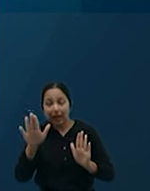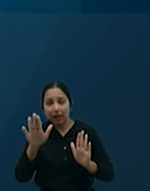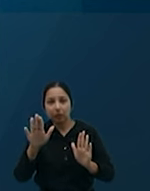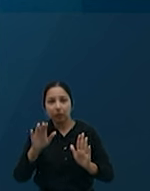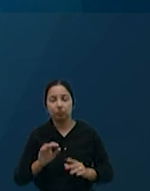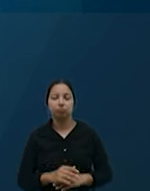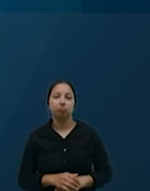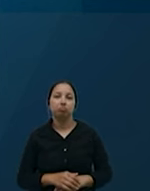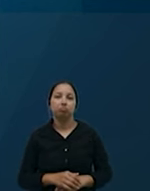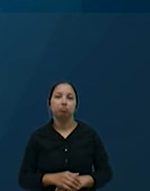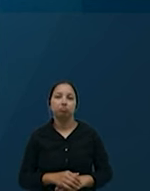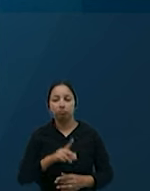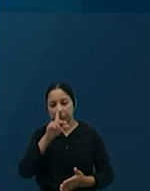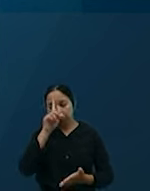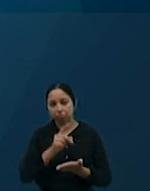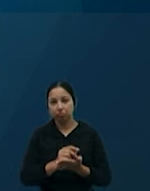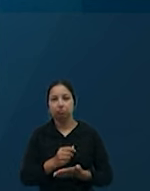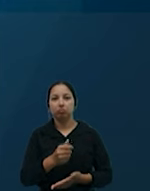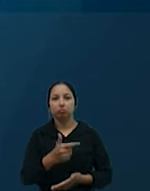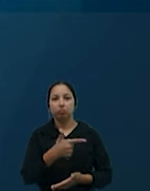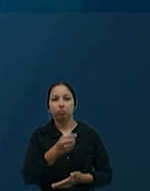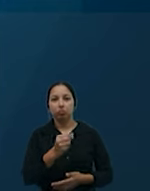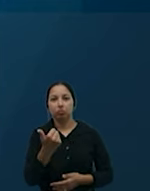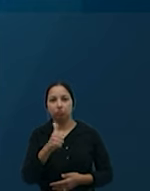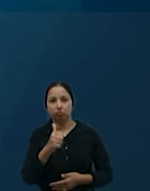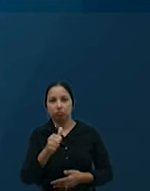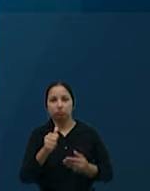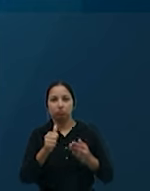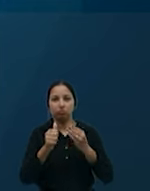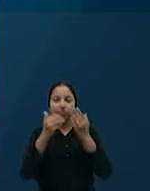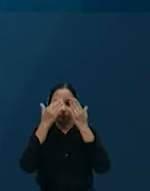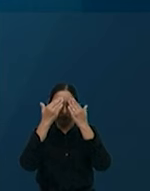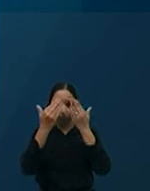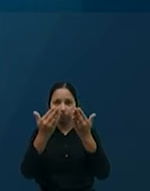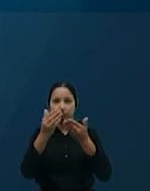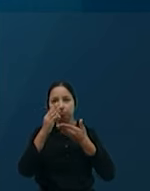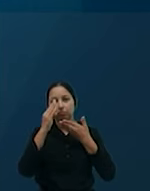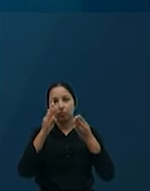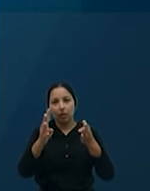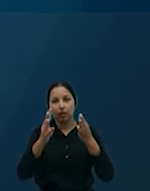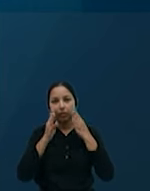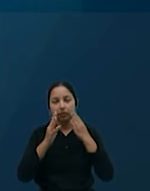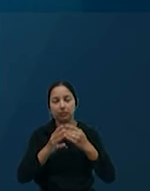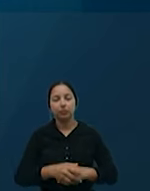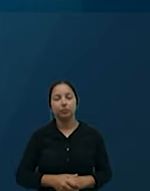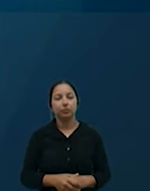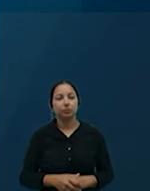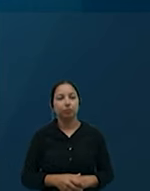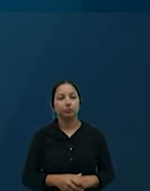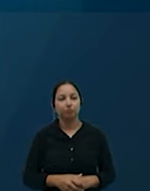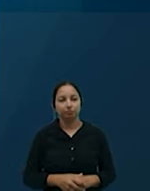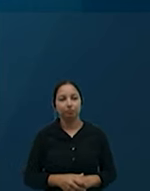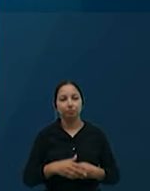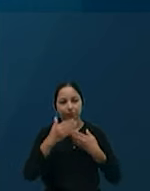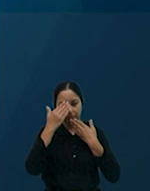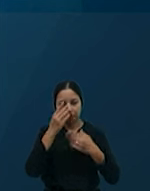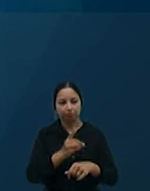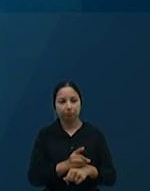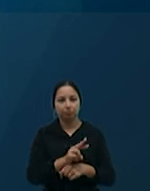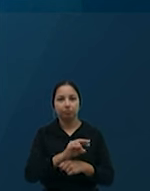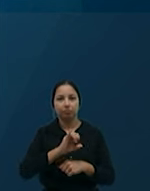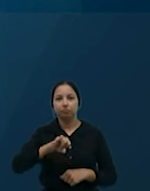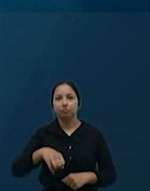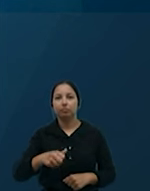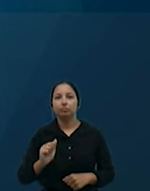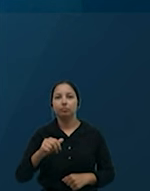de 2011. Muito obrigado pela atenção de suas excelências. Obrigada. Obrigada, doutora Jane. Agora eu chamo, então, o doutor Luiz Gustavo pelo Instituto